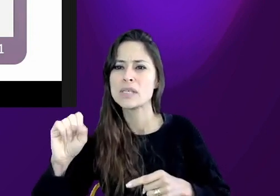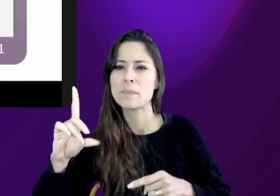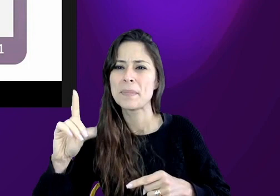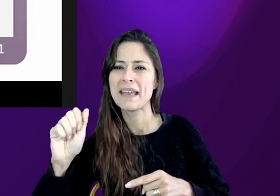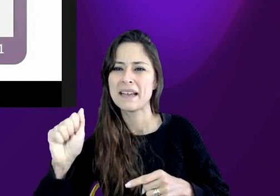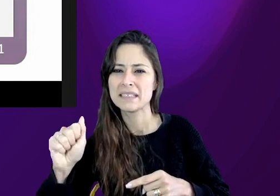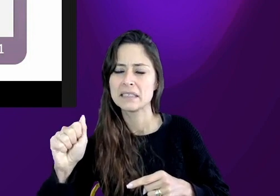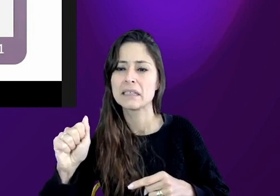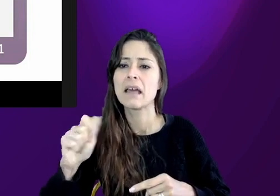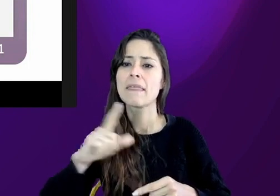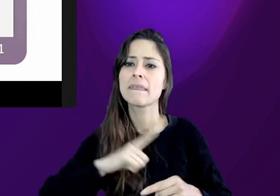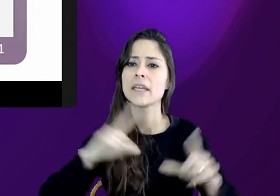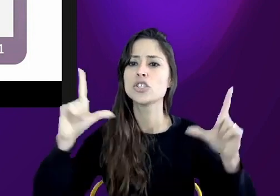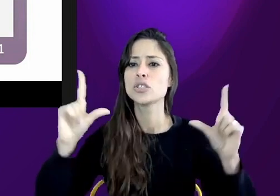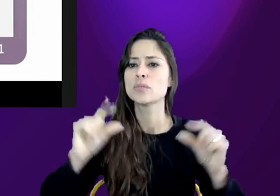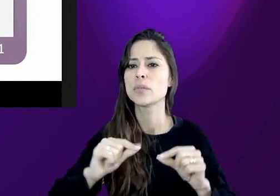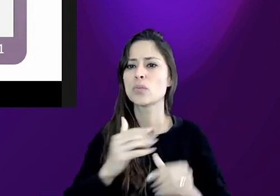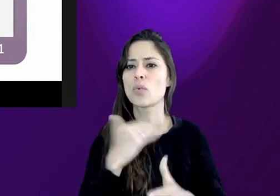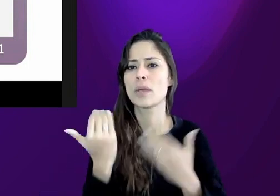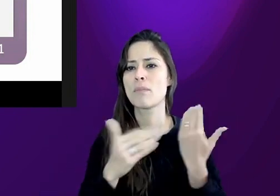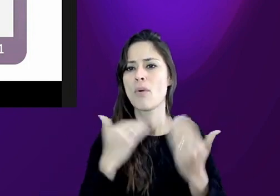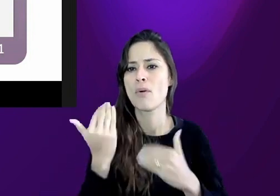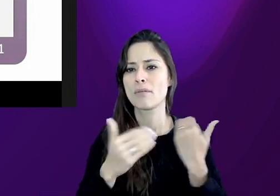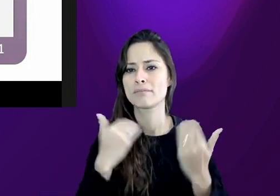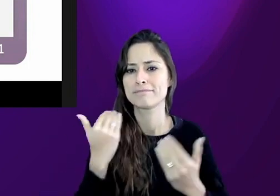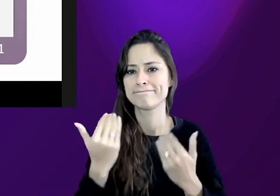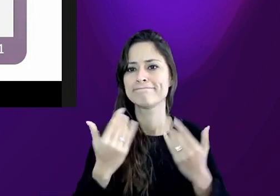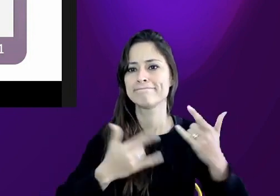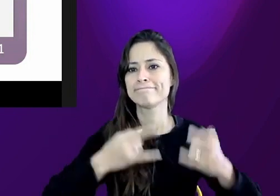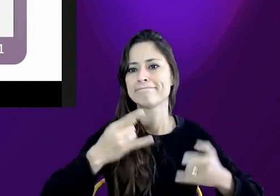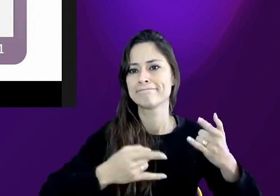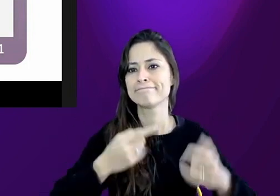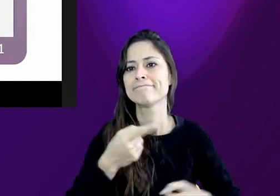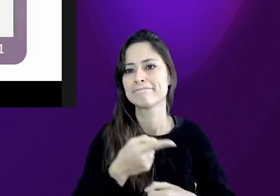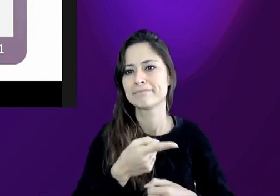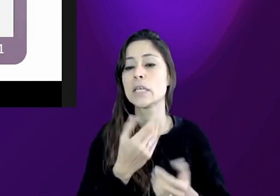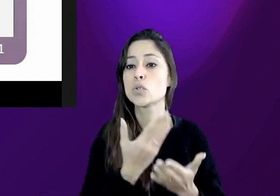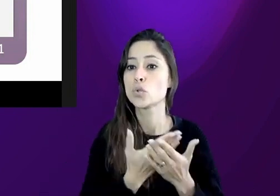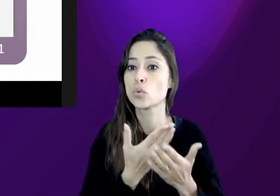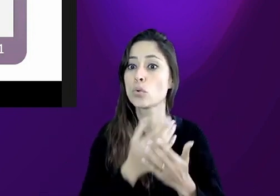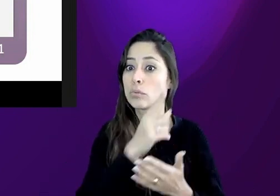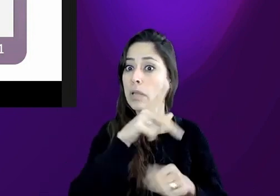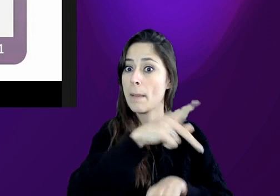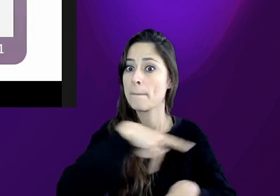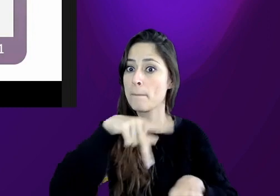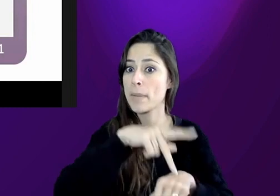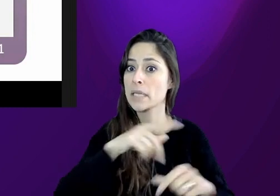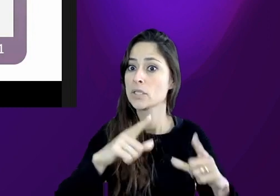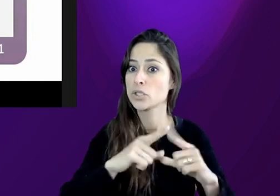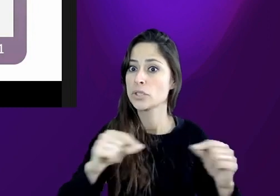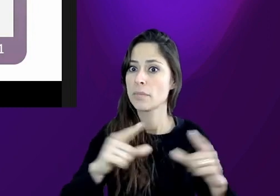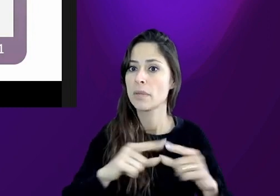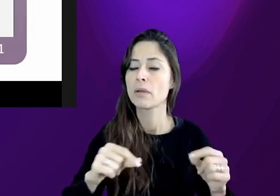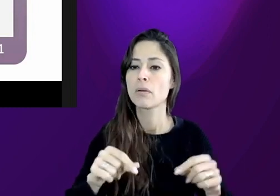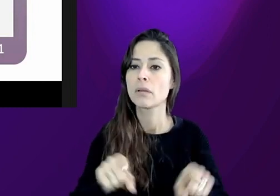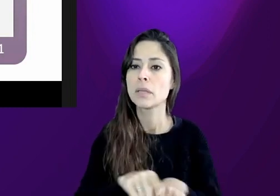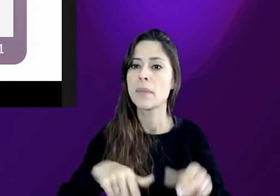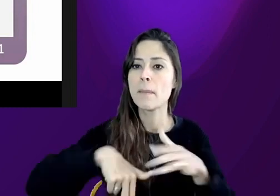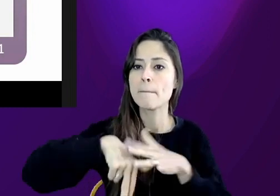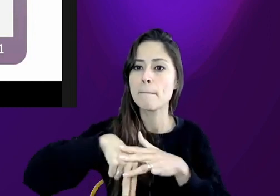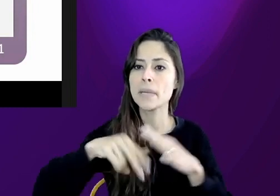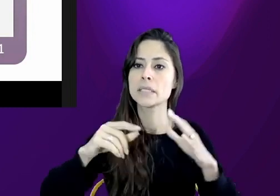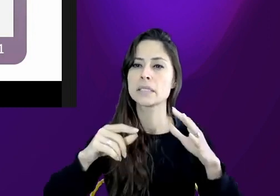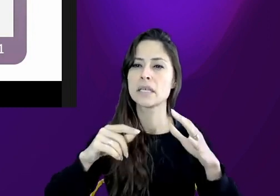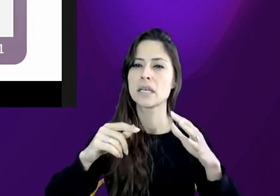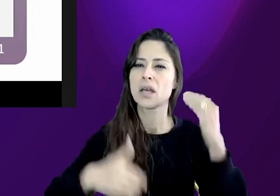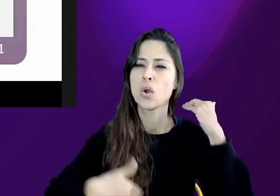menor morbidade com a cirurgia robótica. No estudo japonês nós tivemos menos complicações maiores, há uma melhor